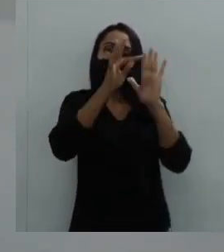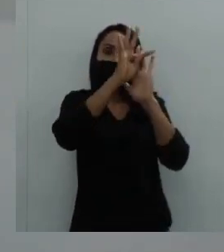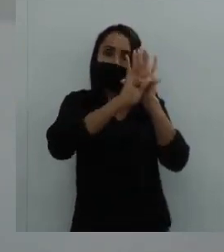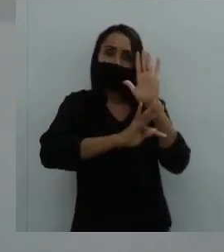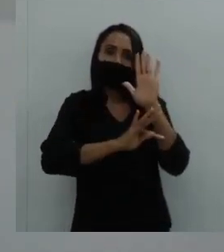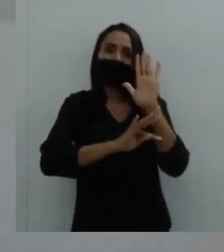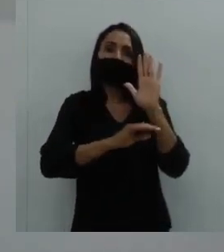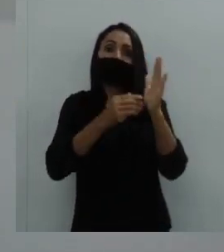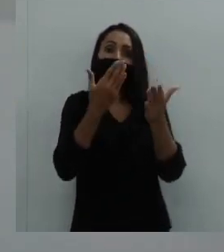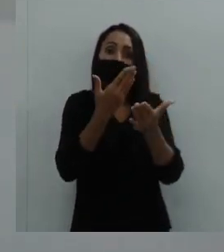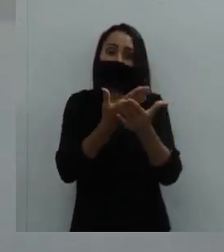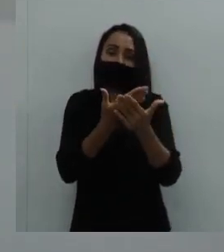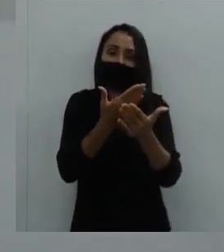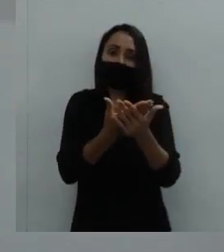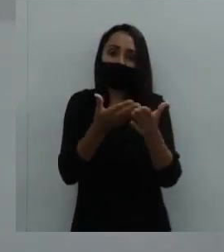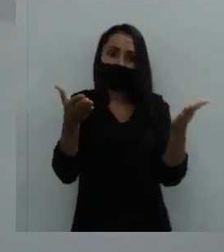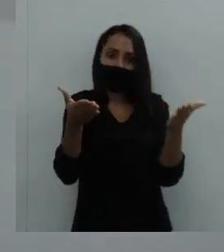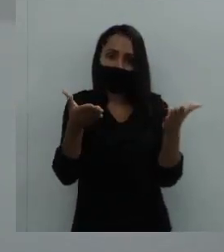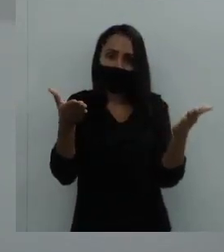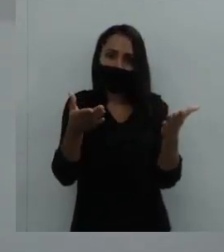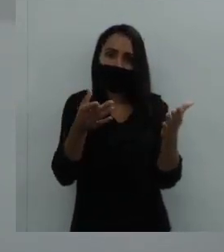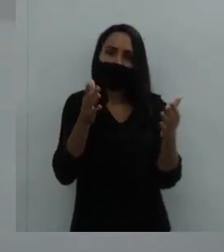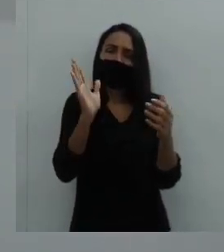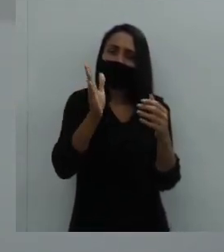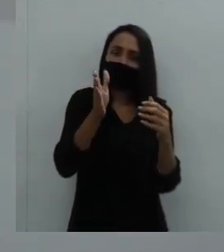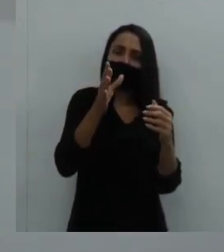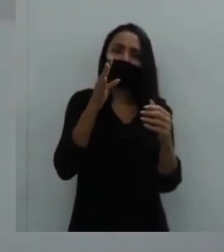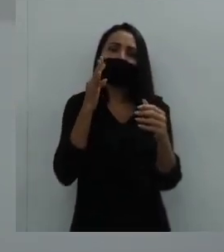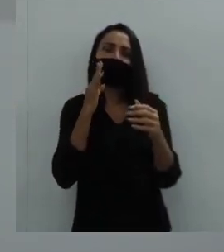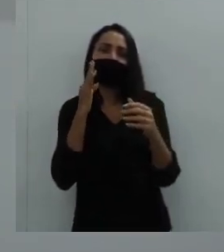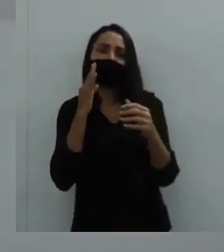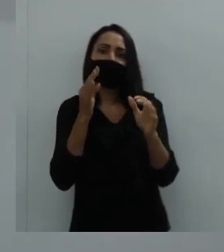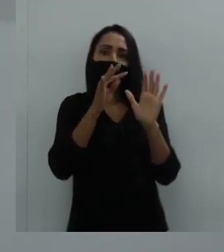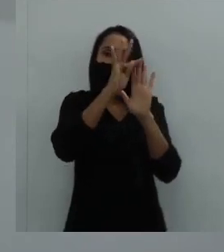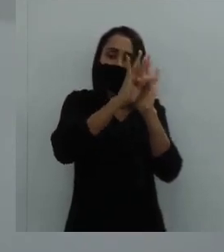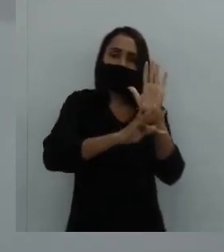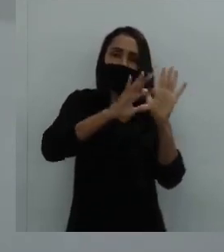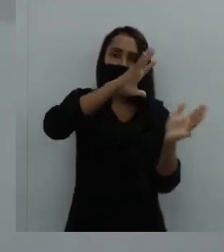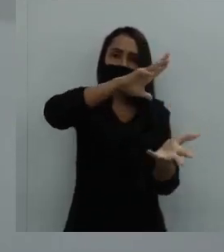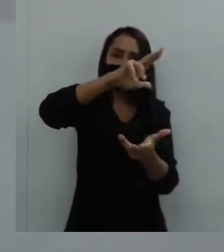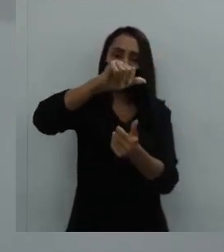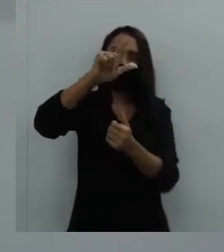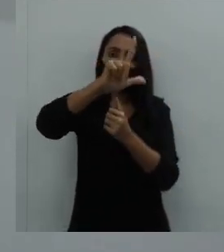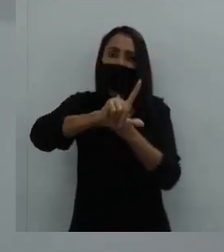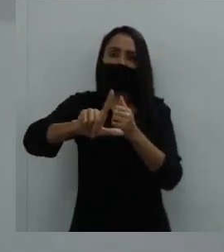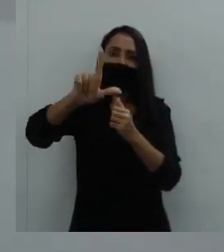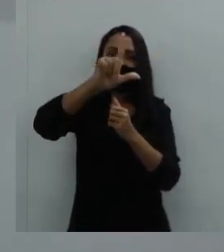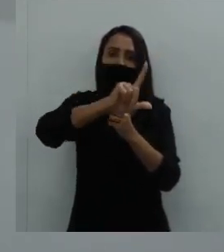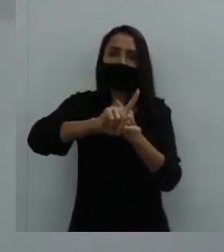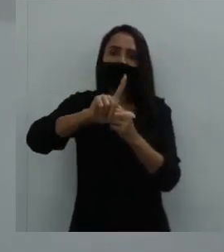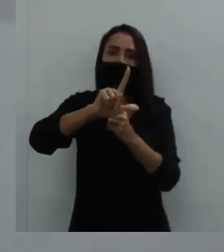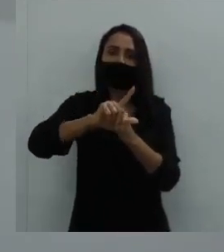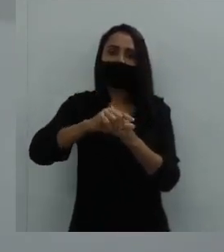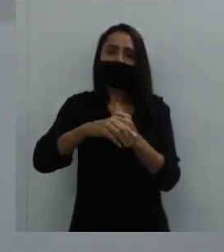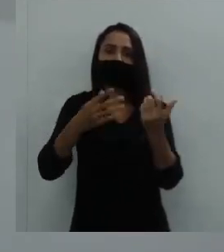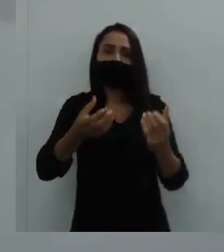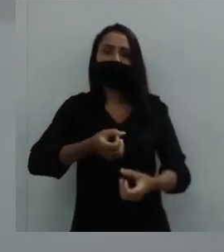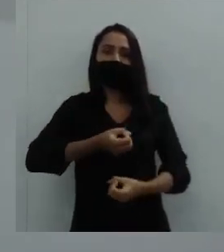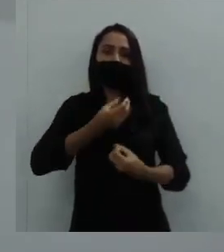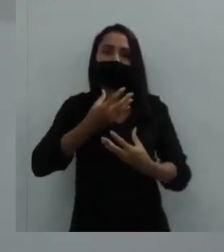vamos estudar hoje, como vocês já conhecem, são os textos do mundo literário, ficcional,